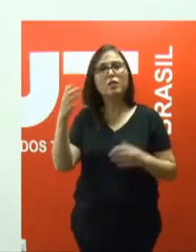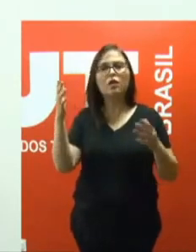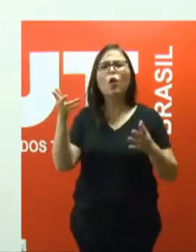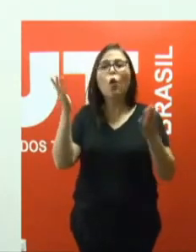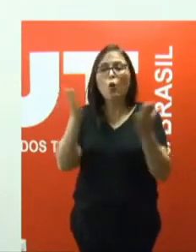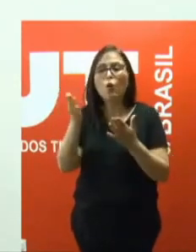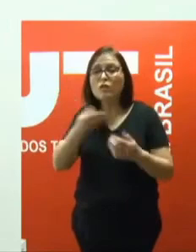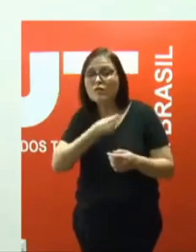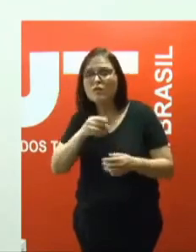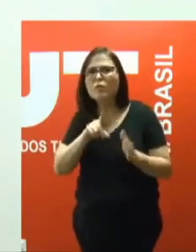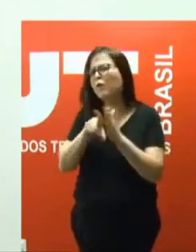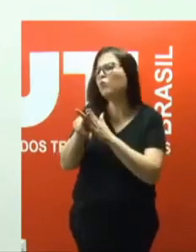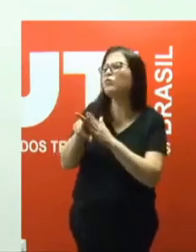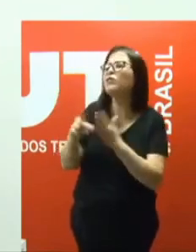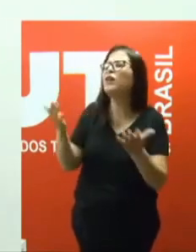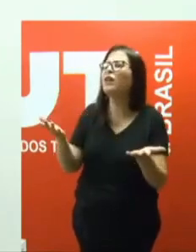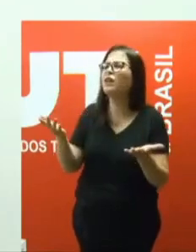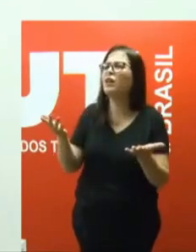Por quê? Porque